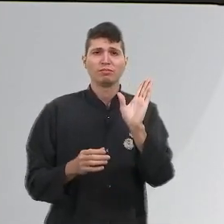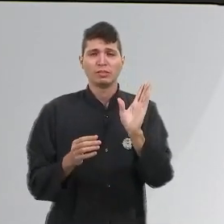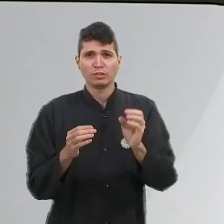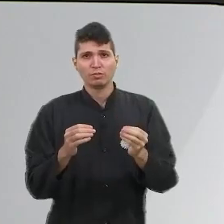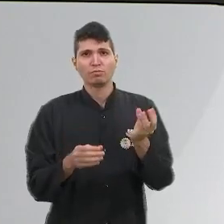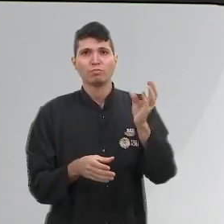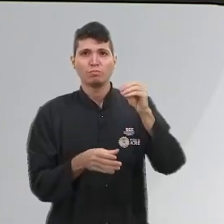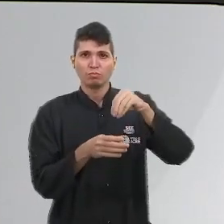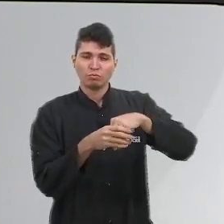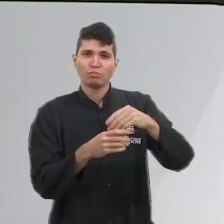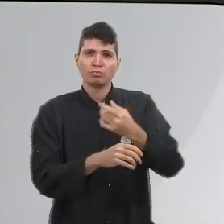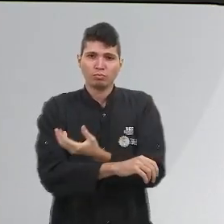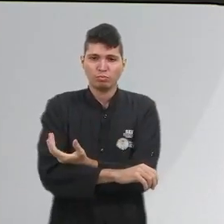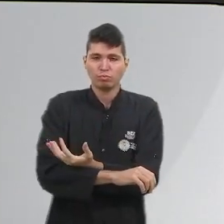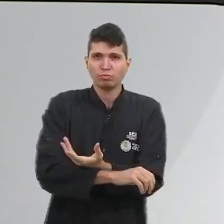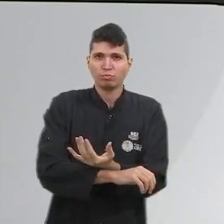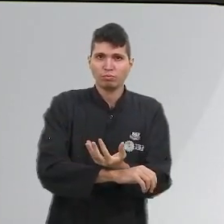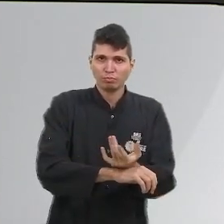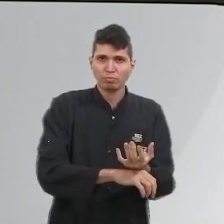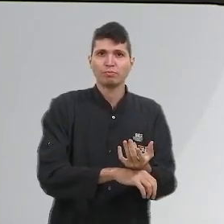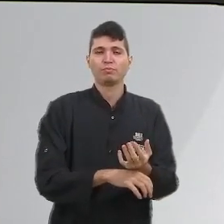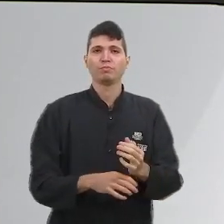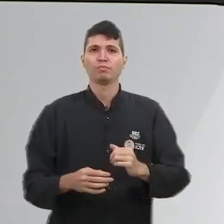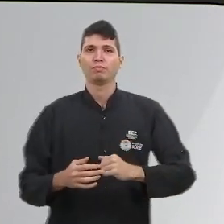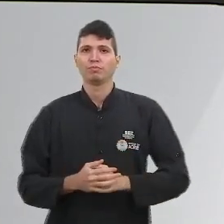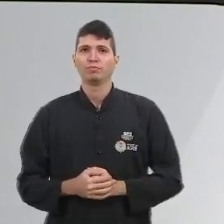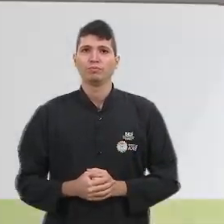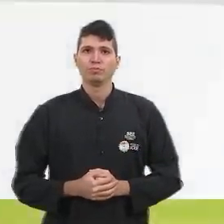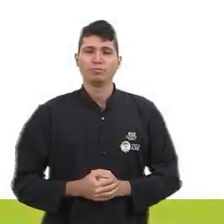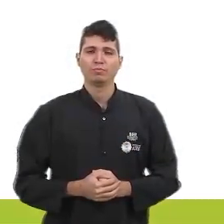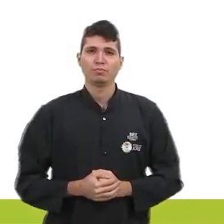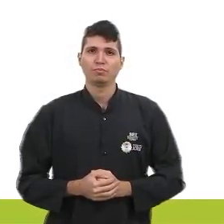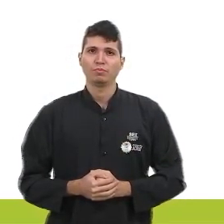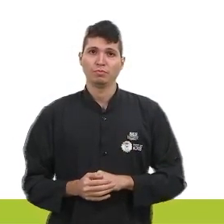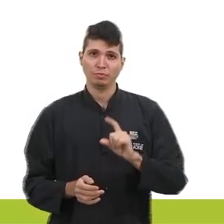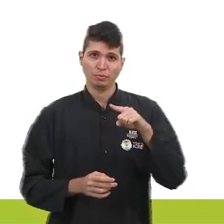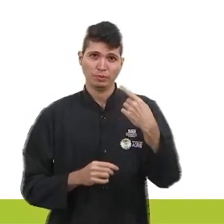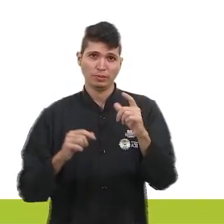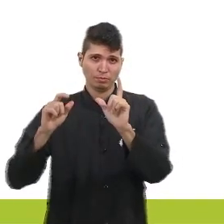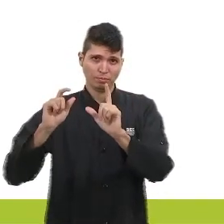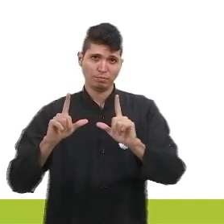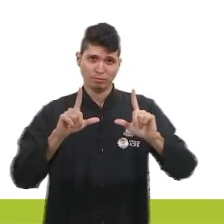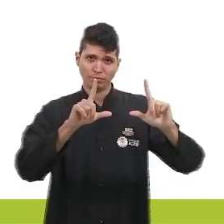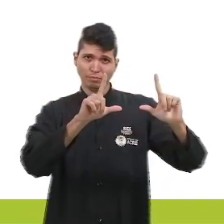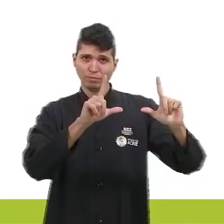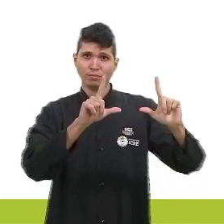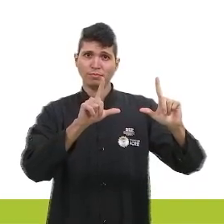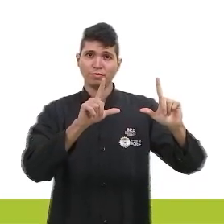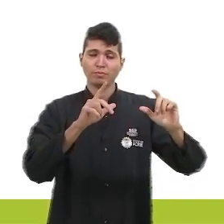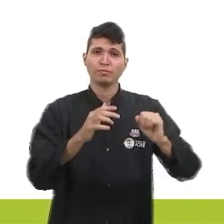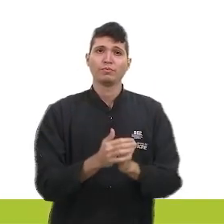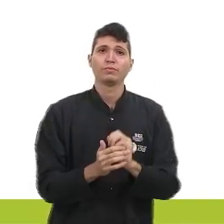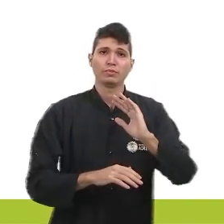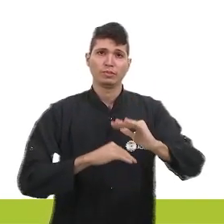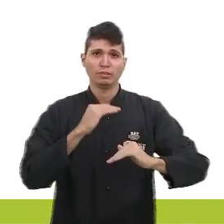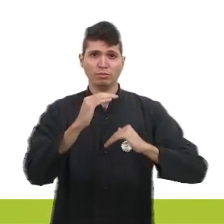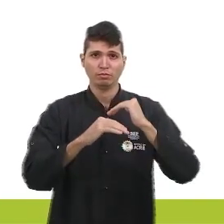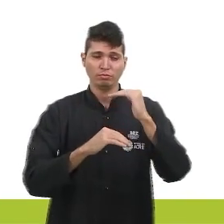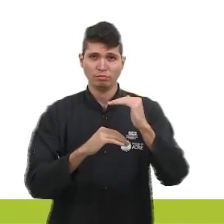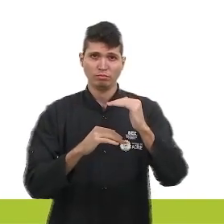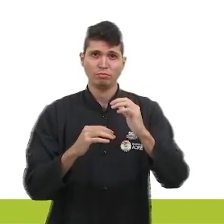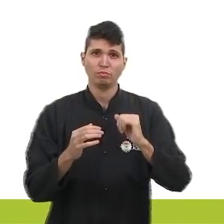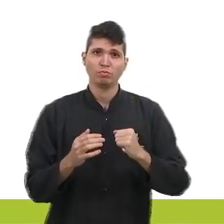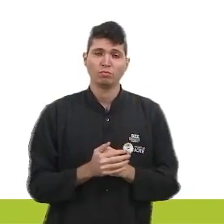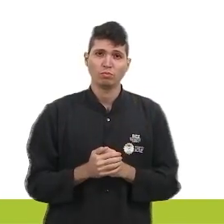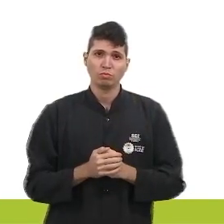o etanol a partir do milho. Perfeito? Então, olha só. Na próxima tela, nós vamos ter aqui o processo de